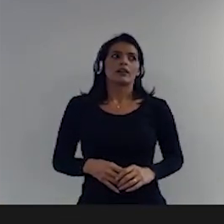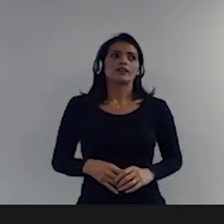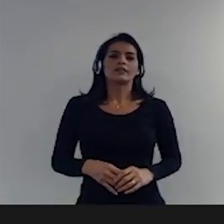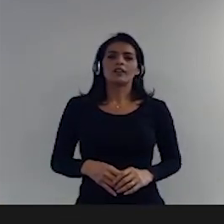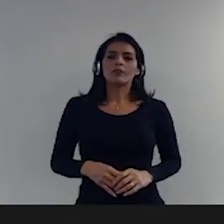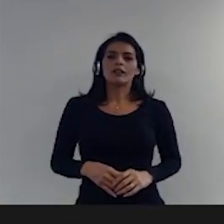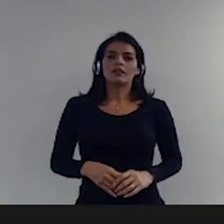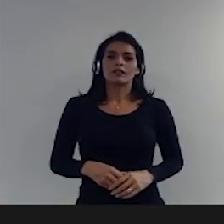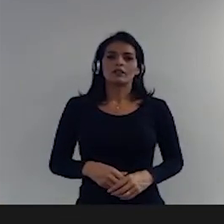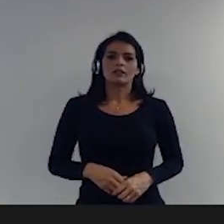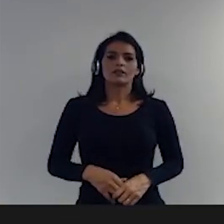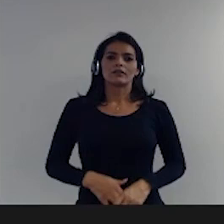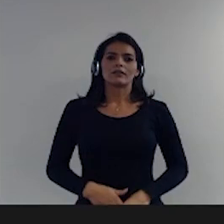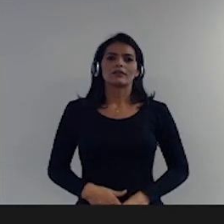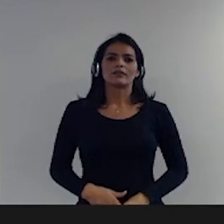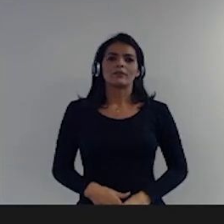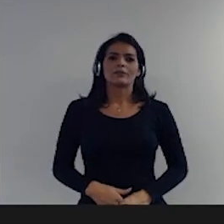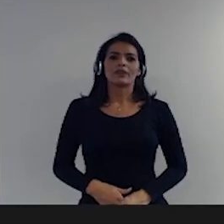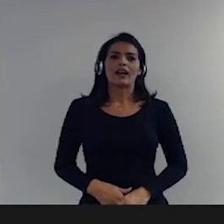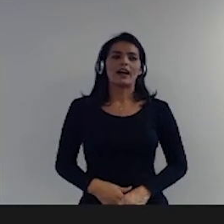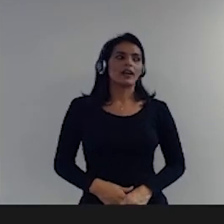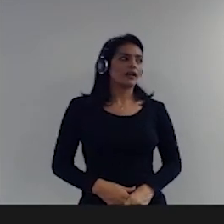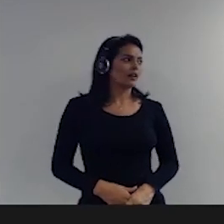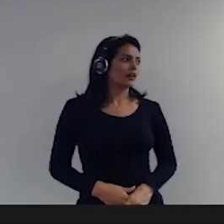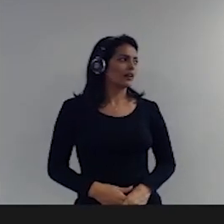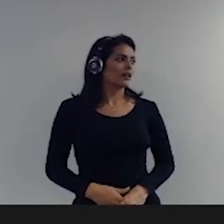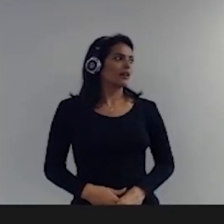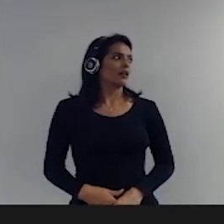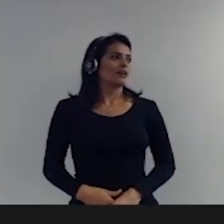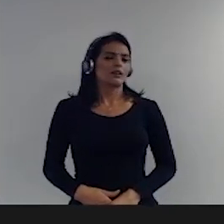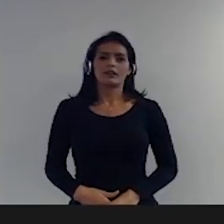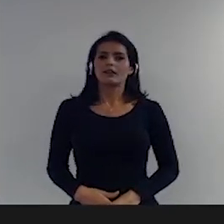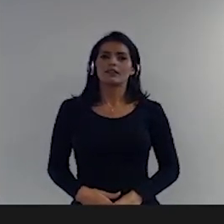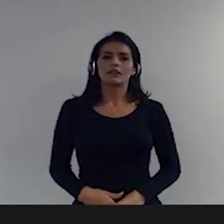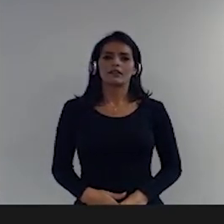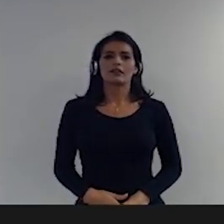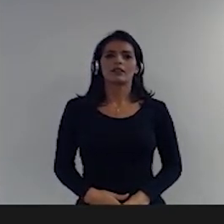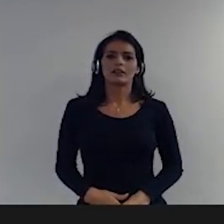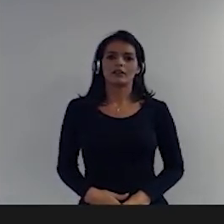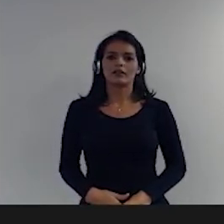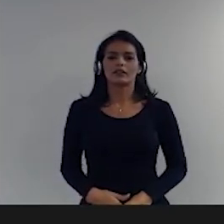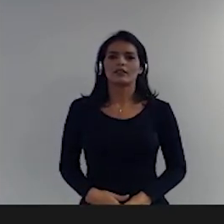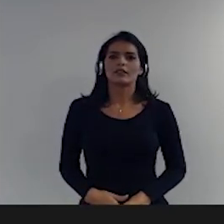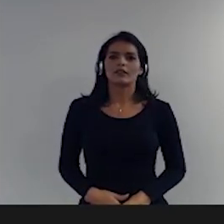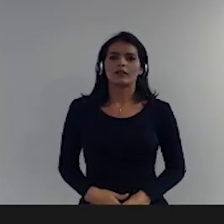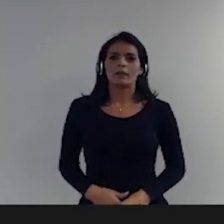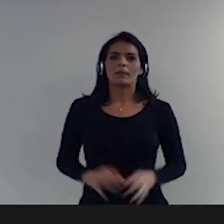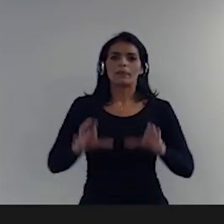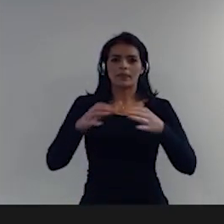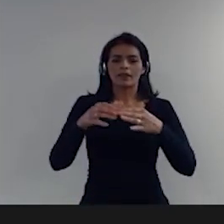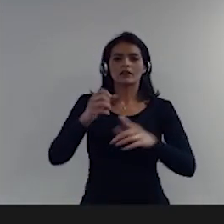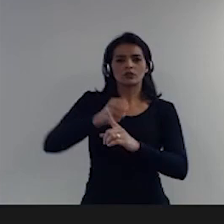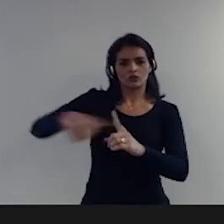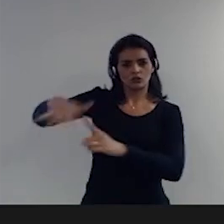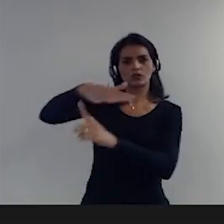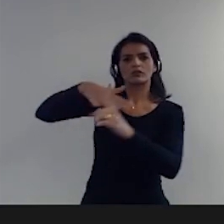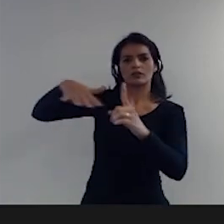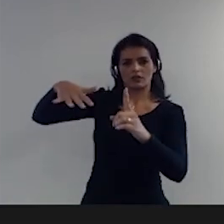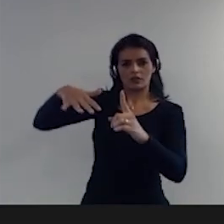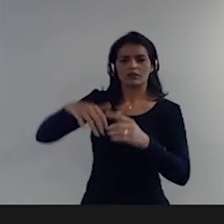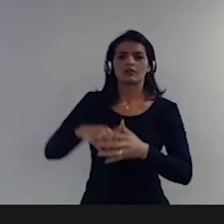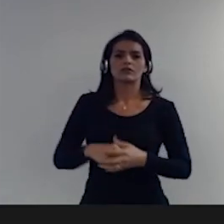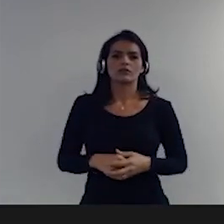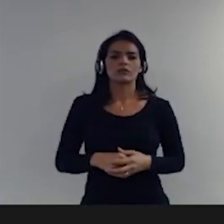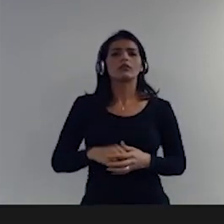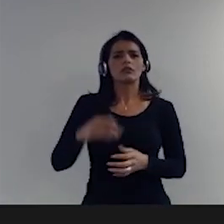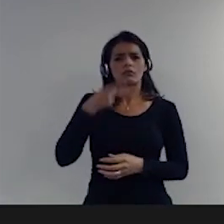desembargadora, a senhora não acha que o judiciário interfere muito nas questões da sociedade? Eu